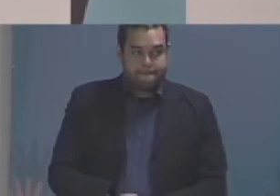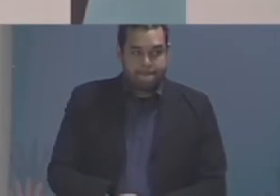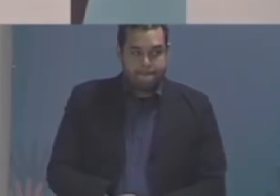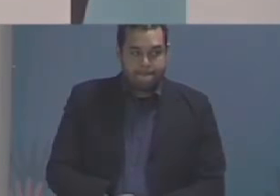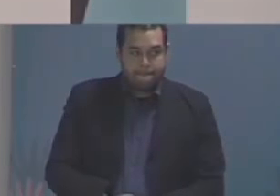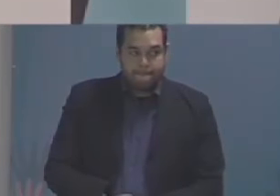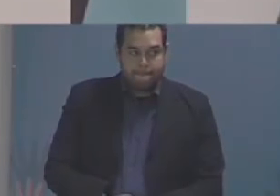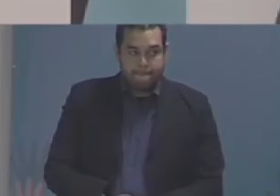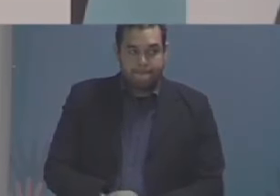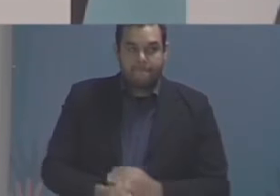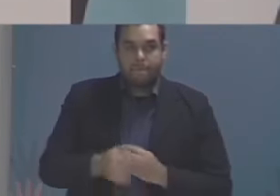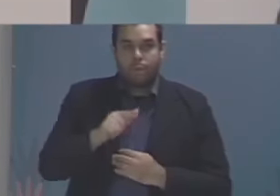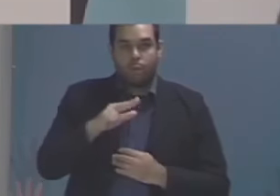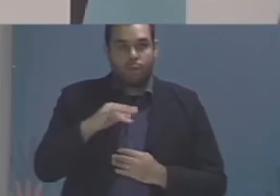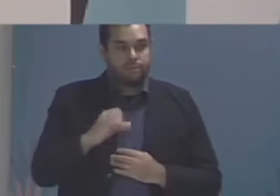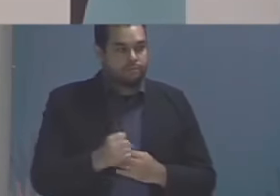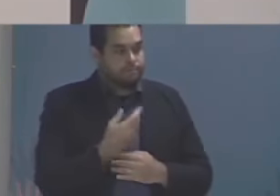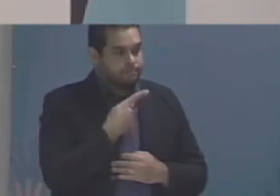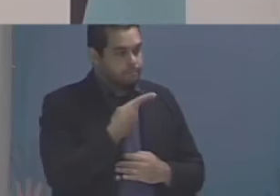Candidato Luiz.